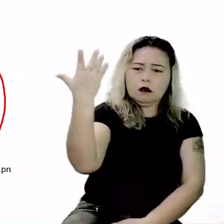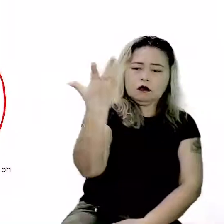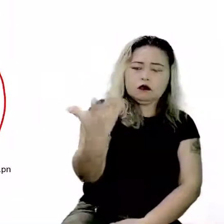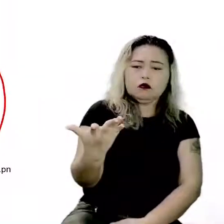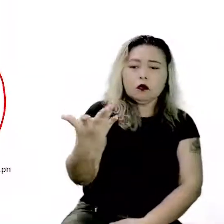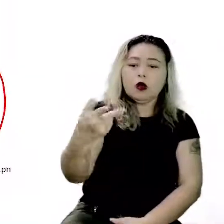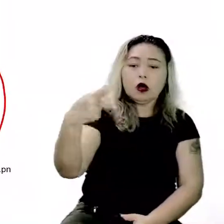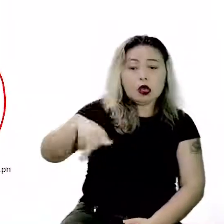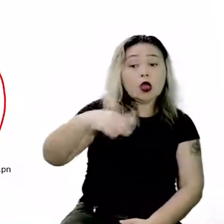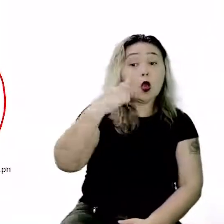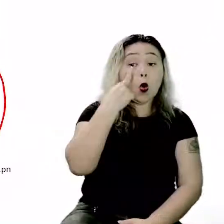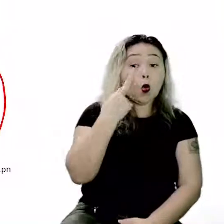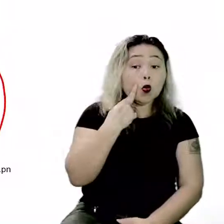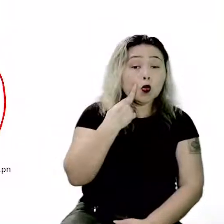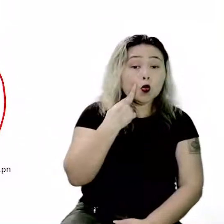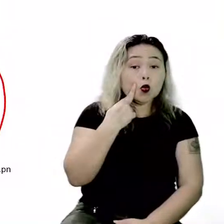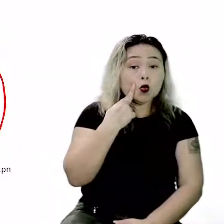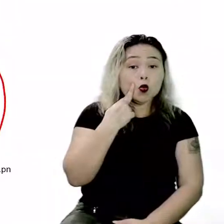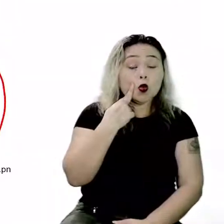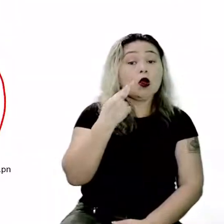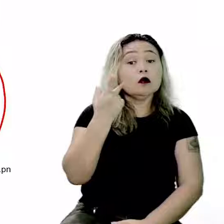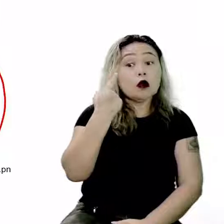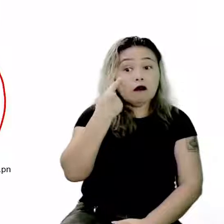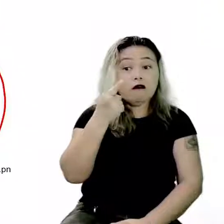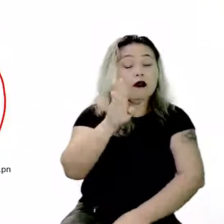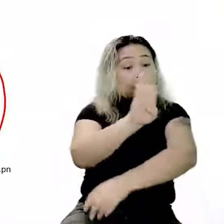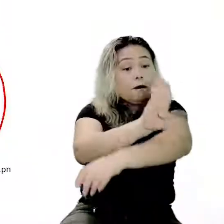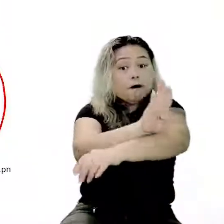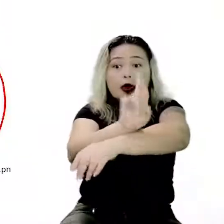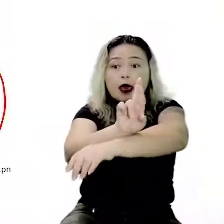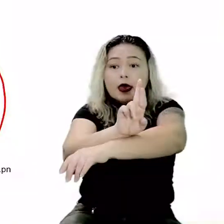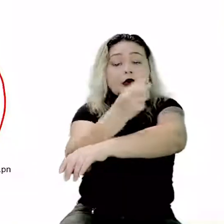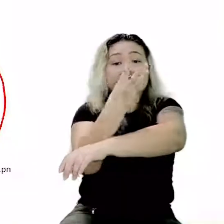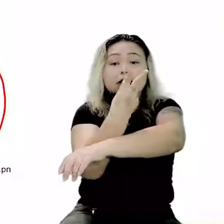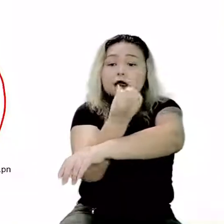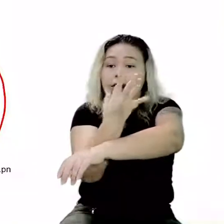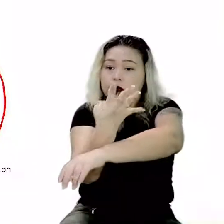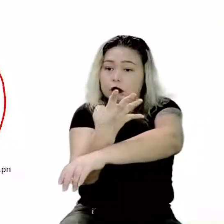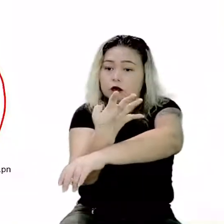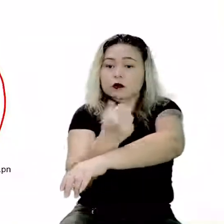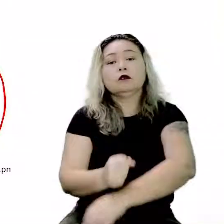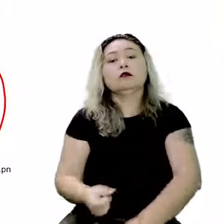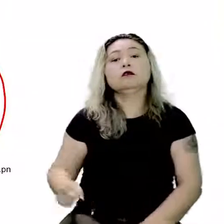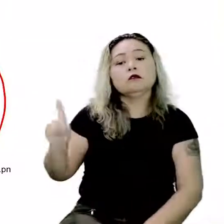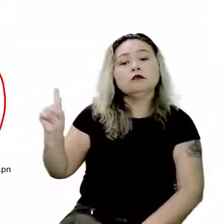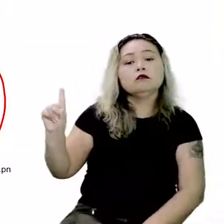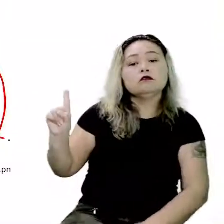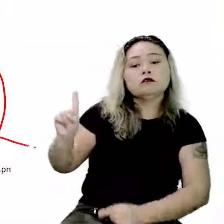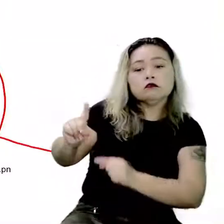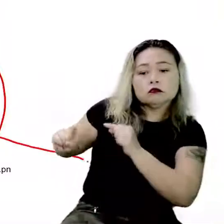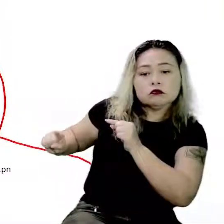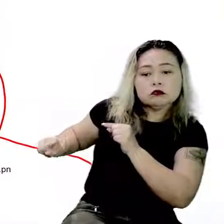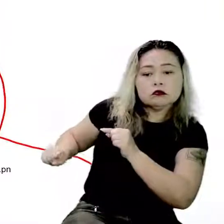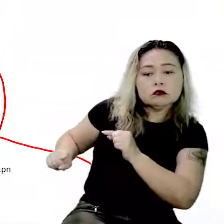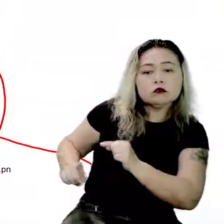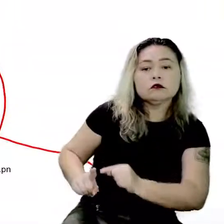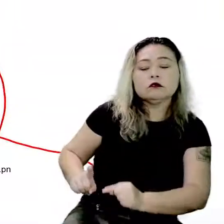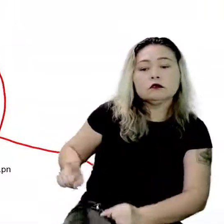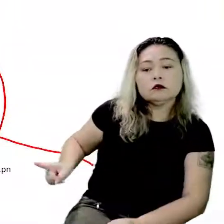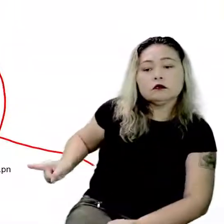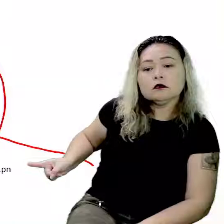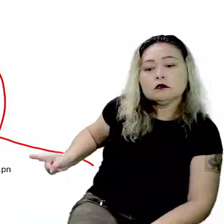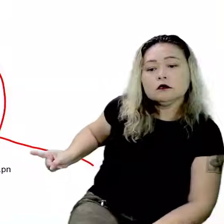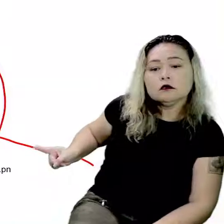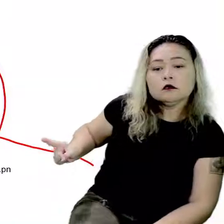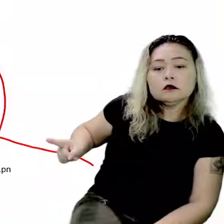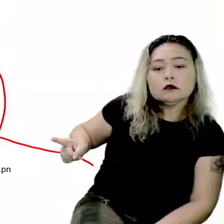Rondônia. Isso pode ver aqui a BR, olha só, olha aqui a BR-364, ó, vindo de lá. Então,